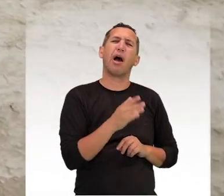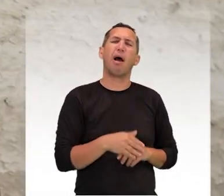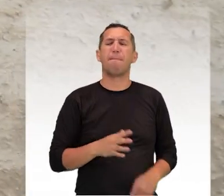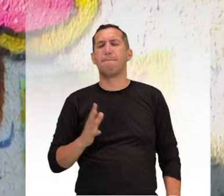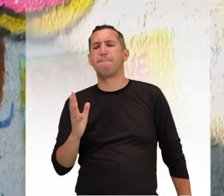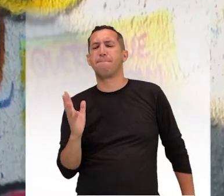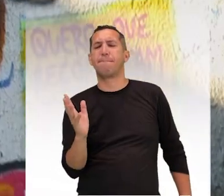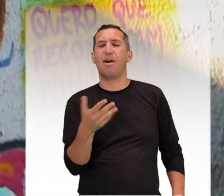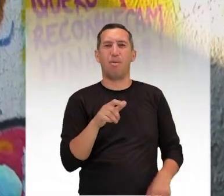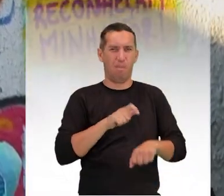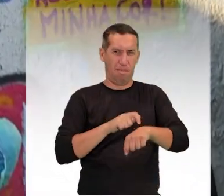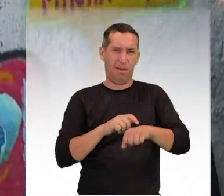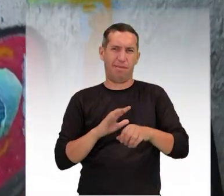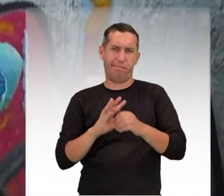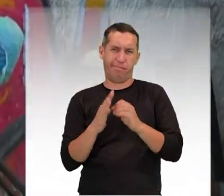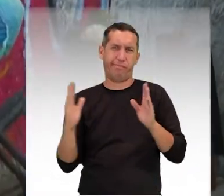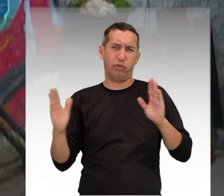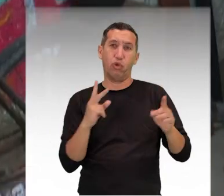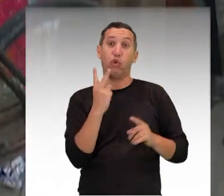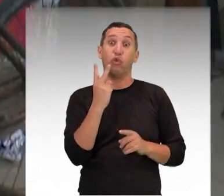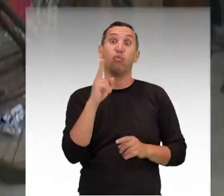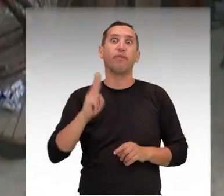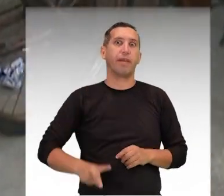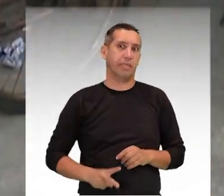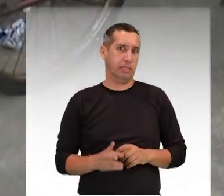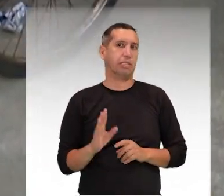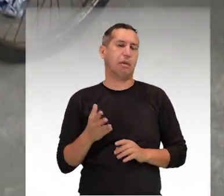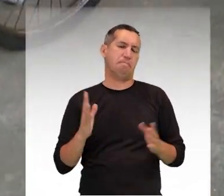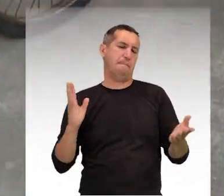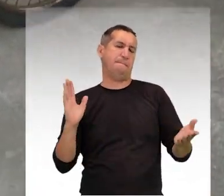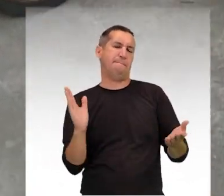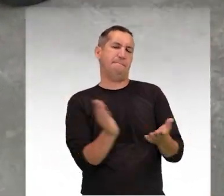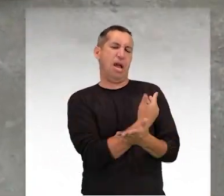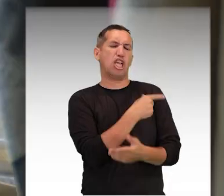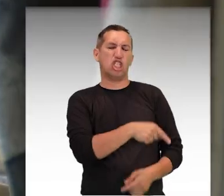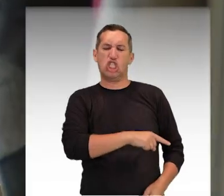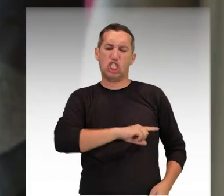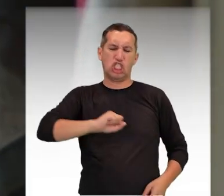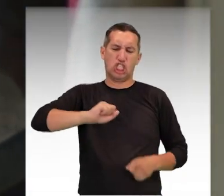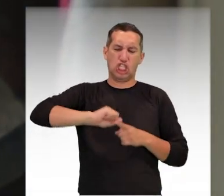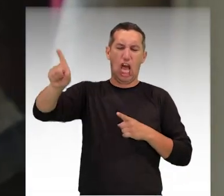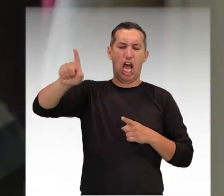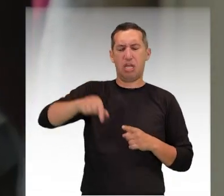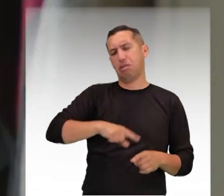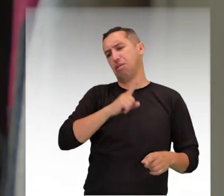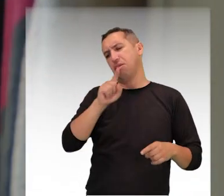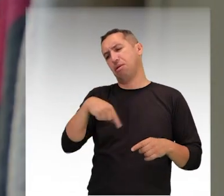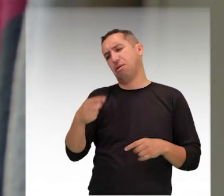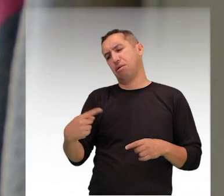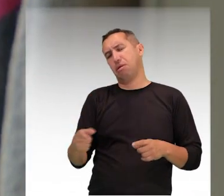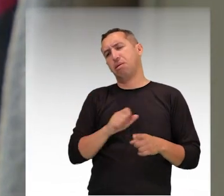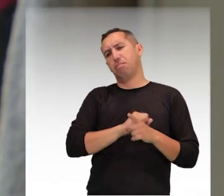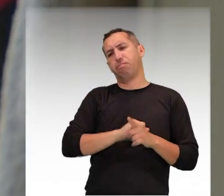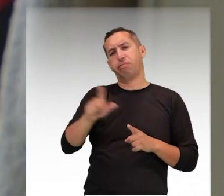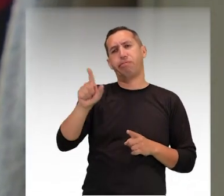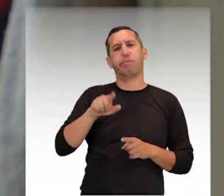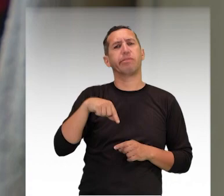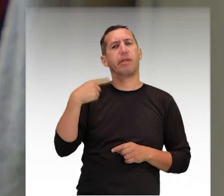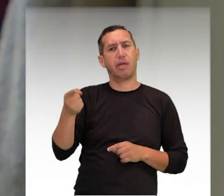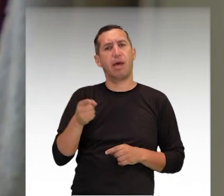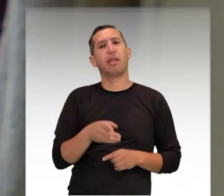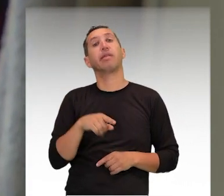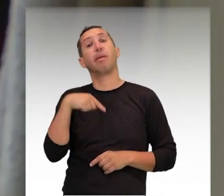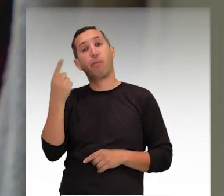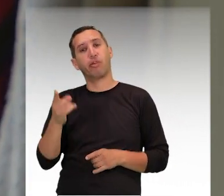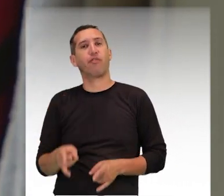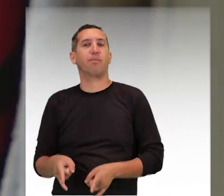sido despejada no período da pandemia 2 vezes. Nesse período, entre esses despejos e antes dela ir